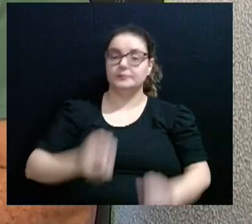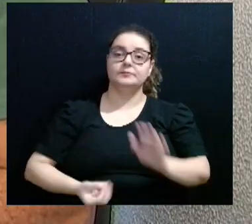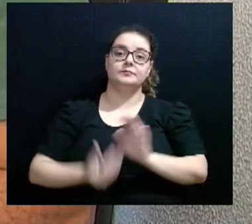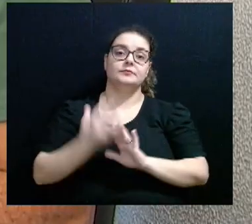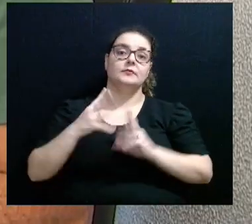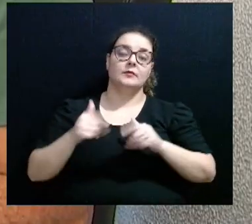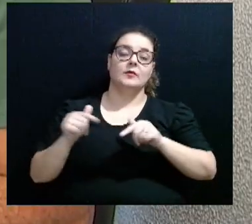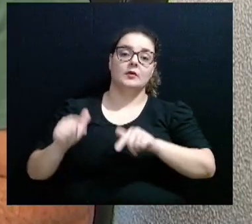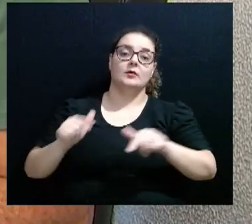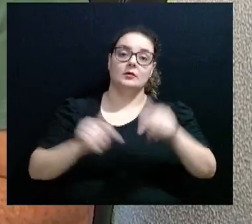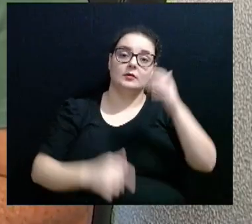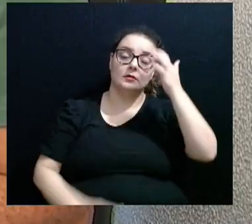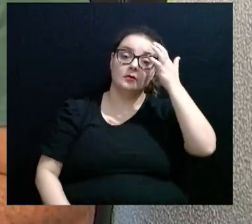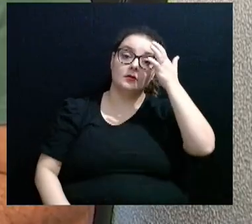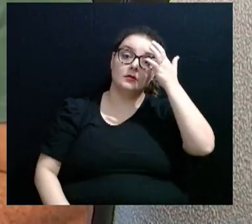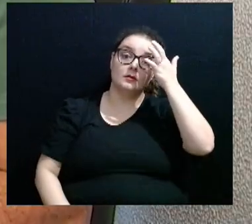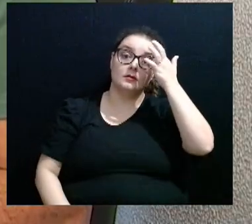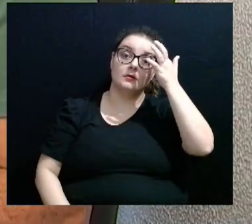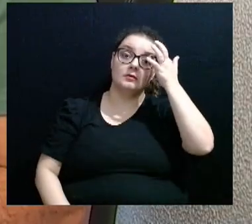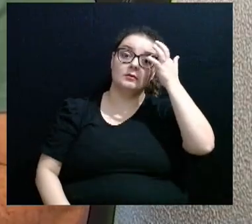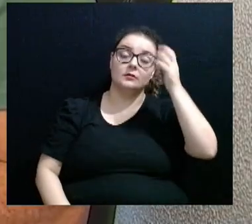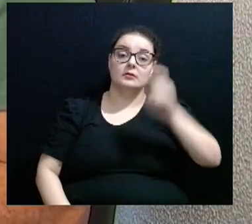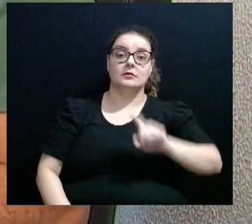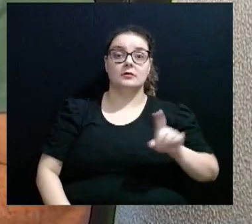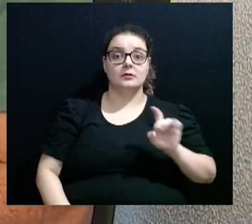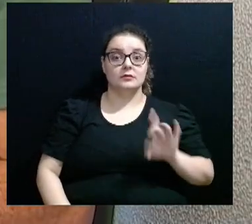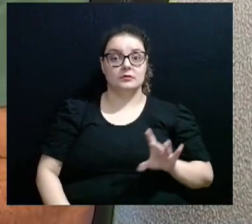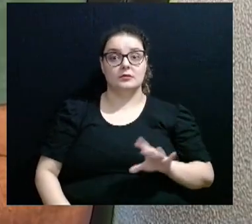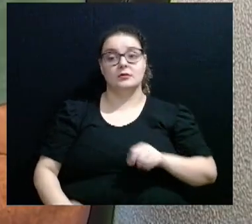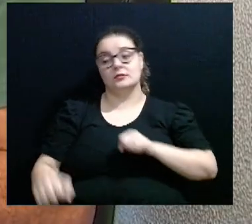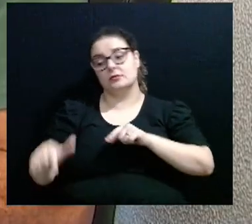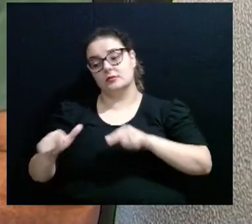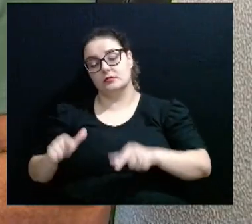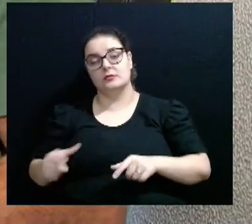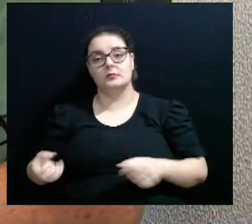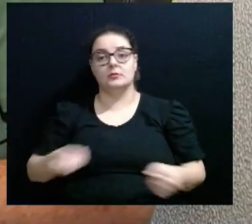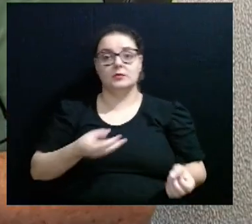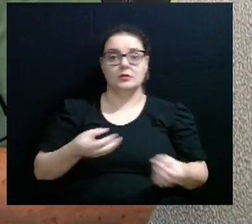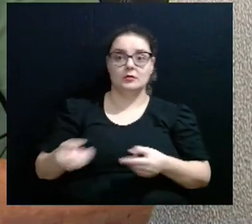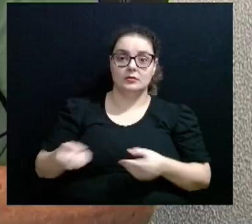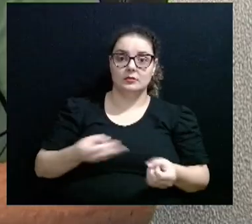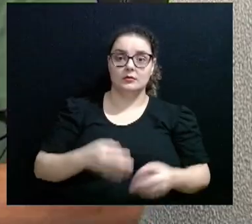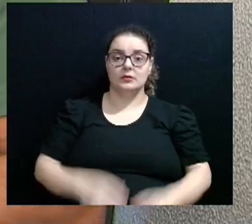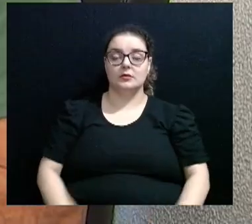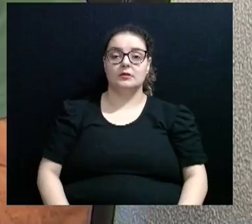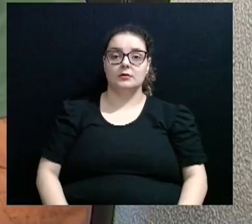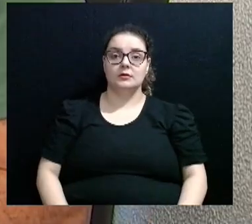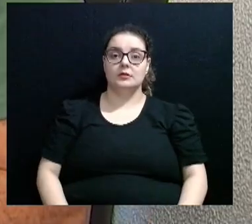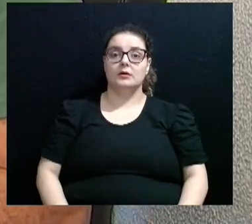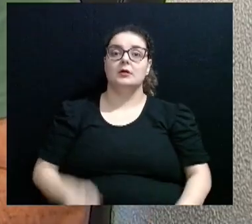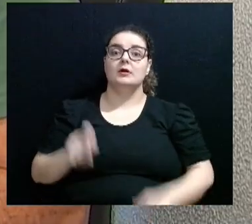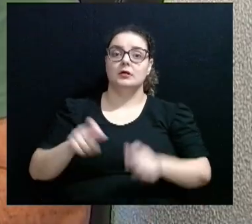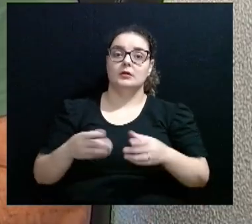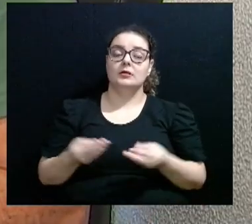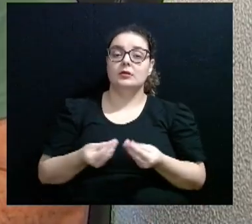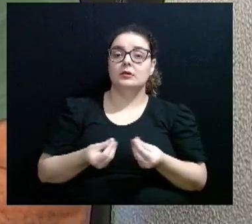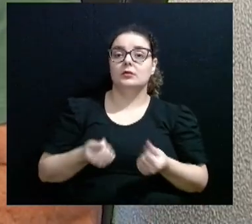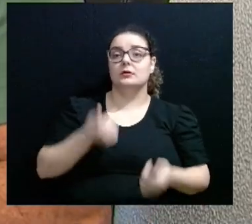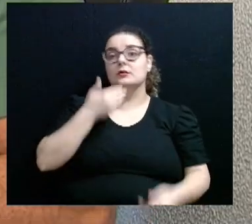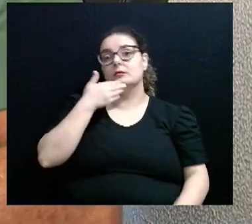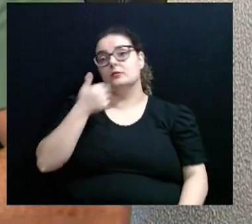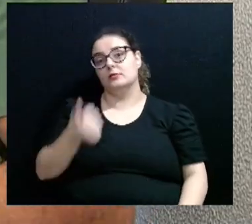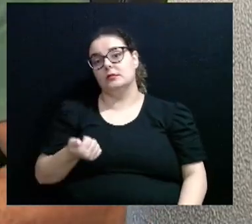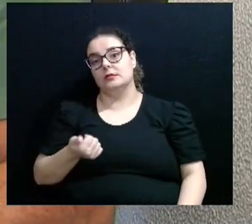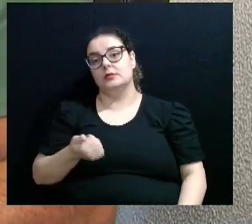só de formação, de atualização, né, para as pessoas que queiram se aprimorar, as oficinas